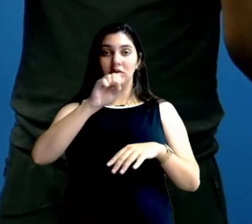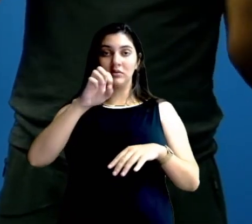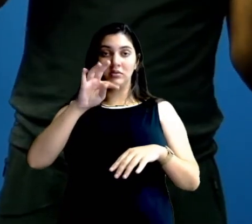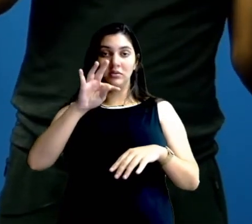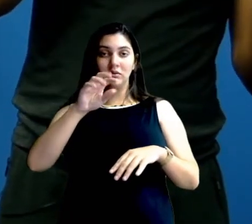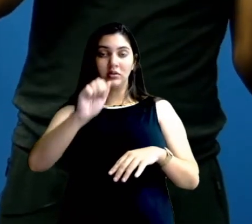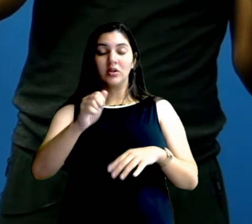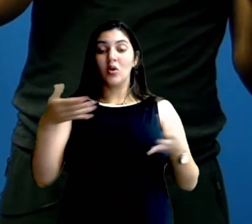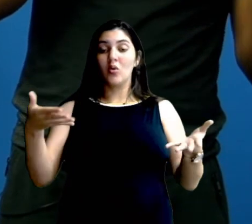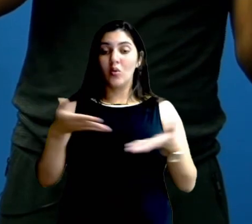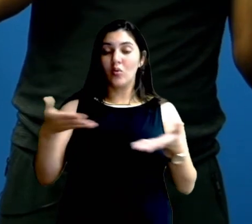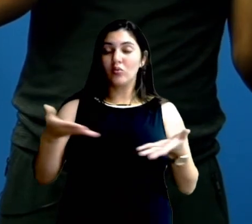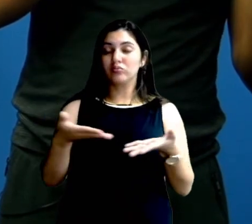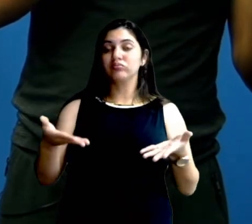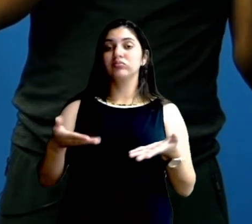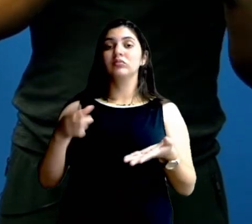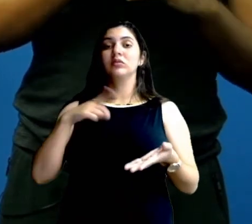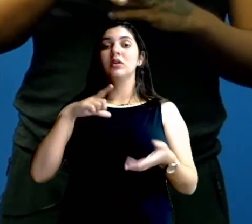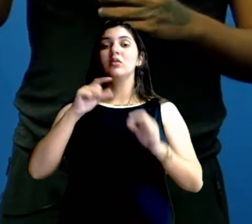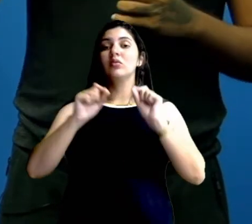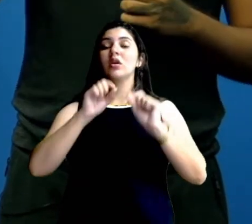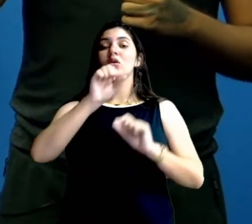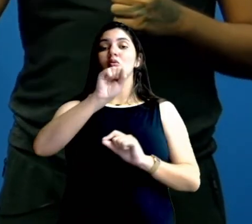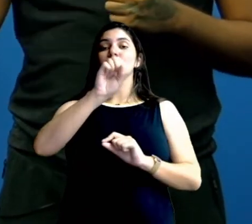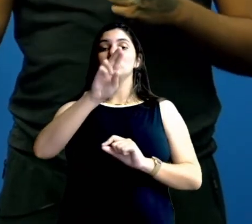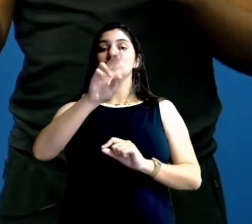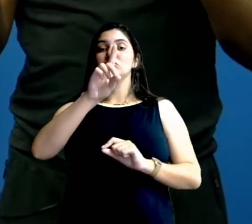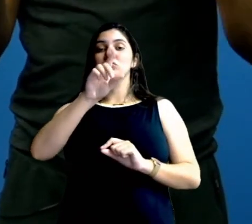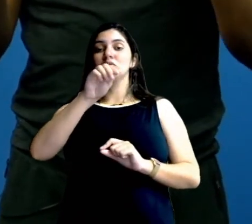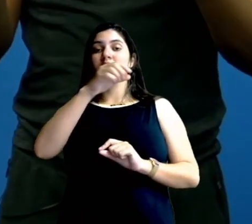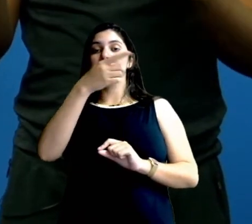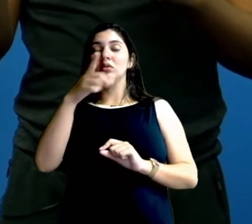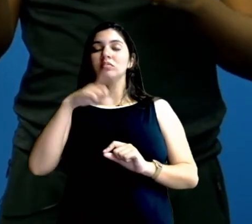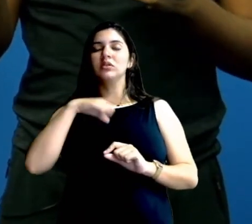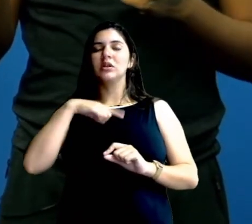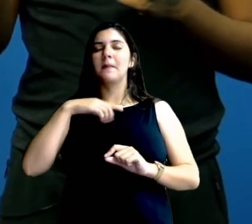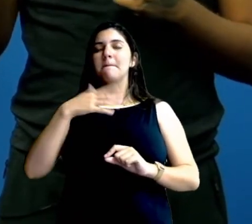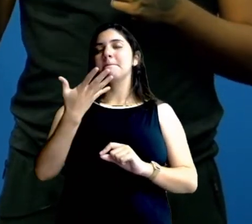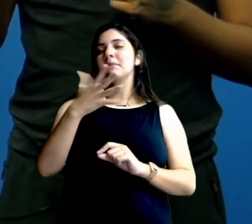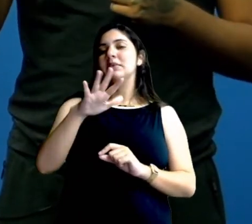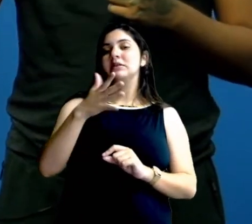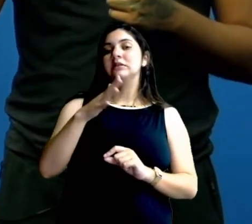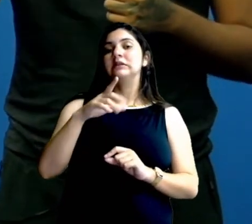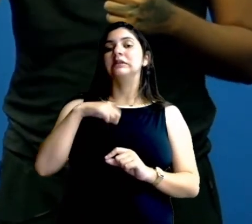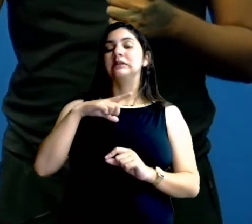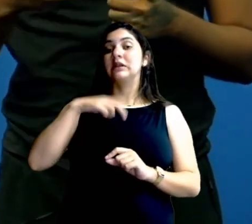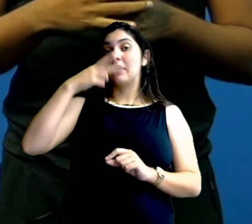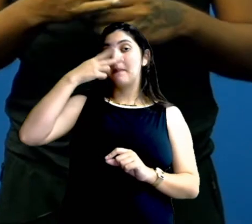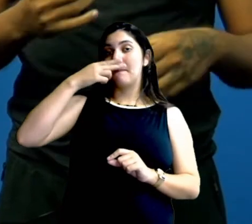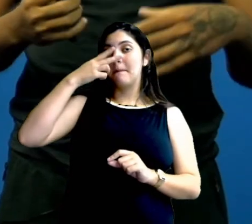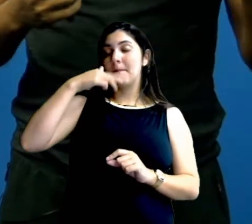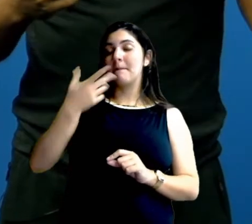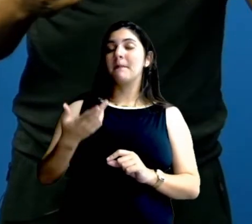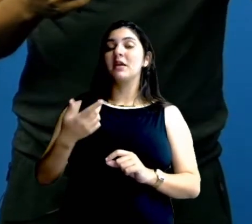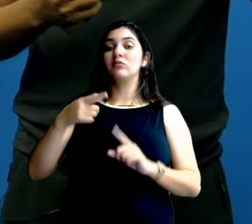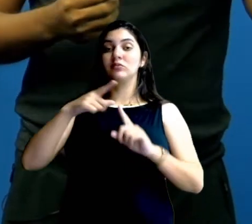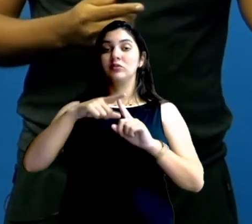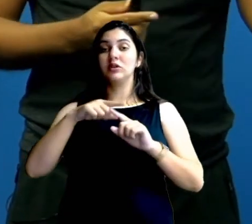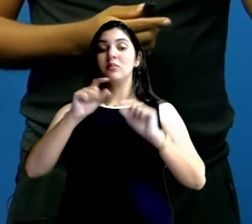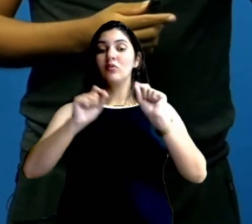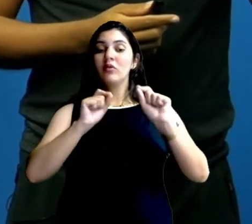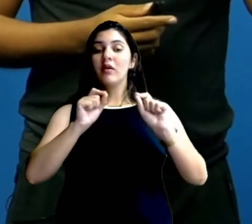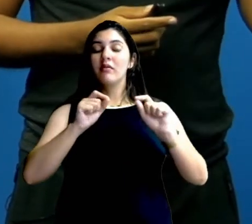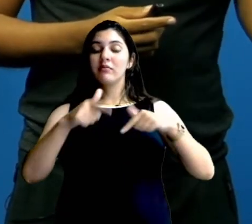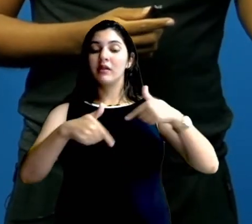nilo né que hoje atualmente é o Sudão tá E tinha praticamente tinha não praticamente não tinha a mesma função que